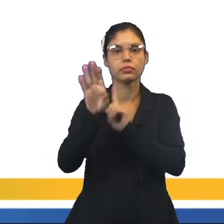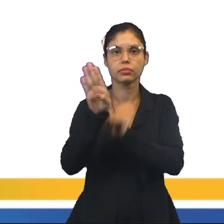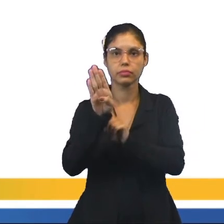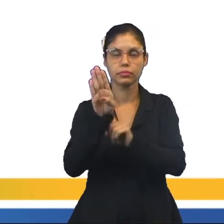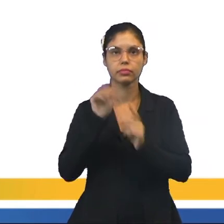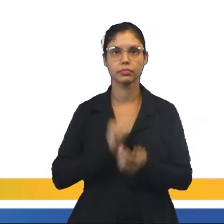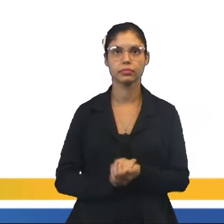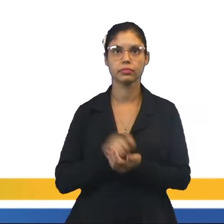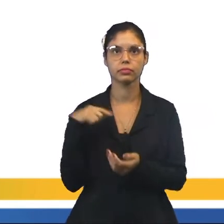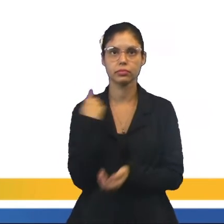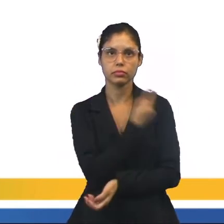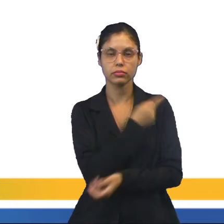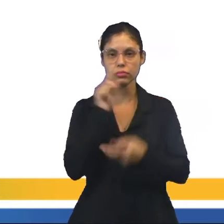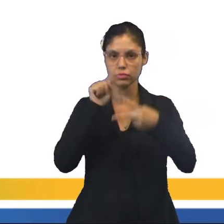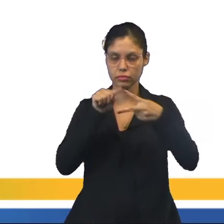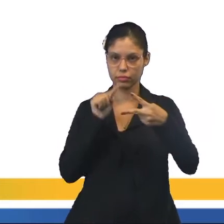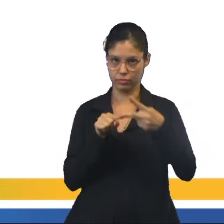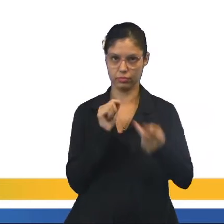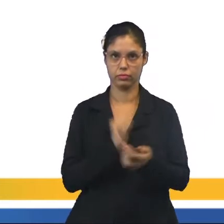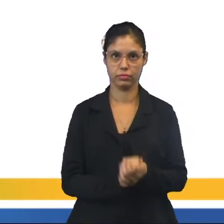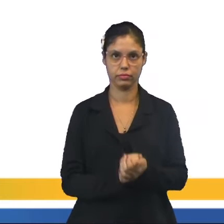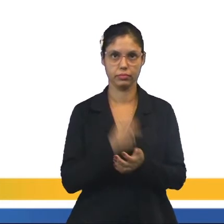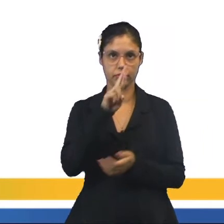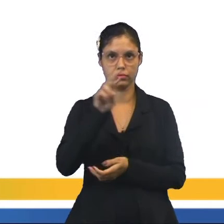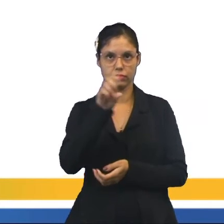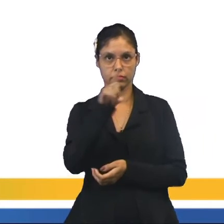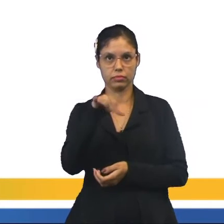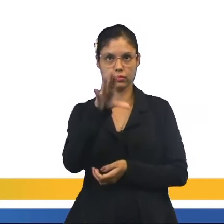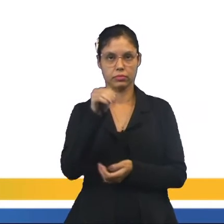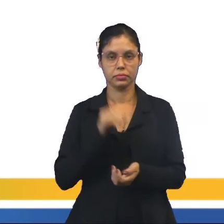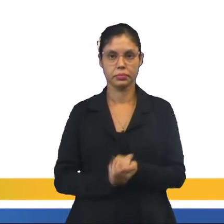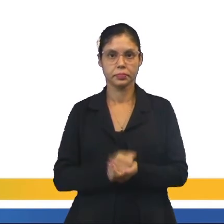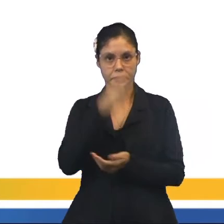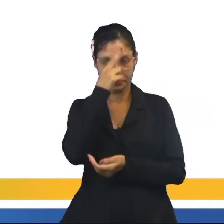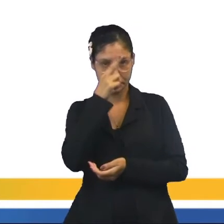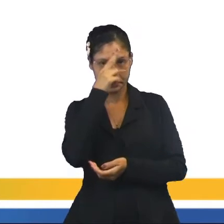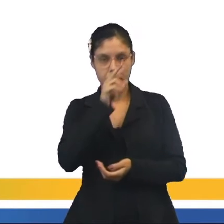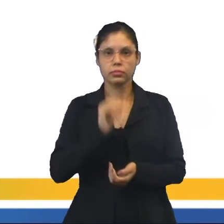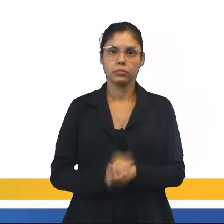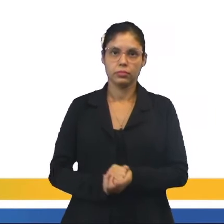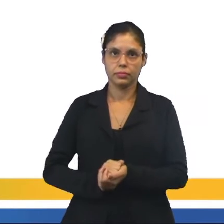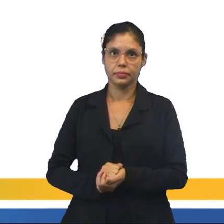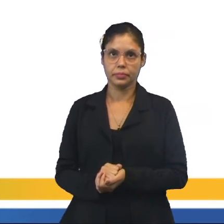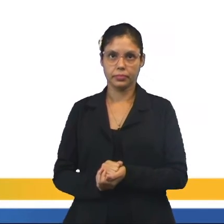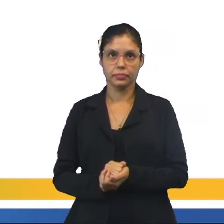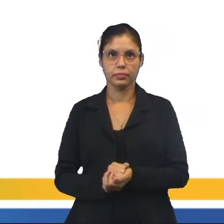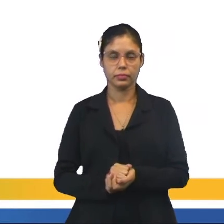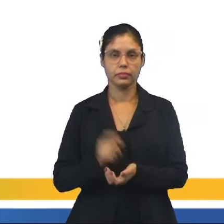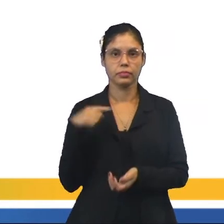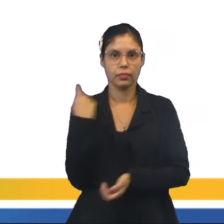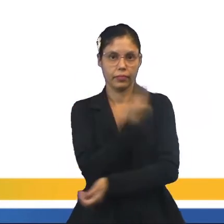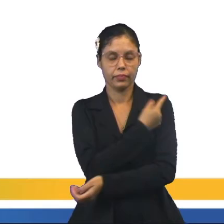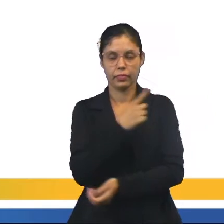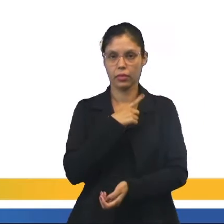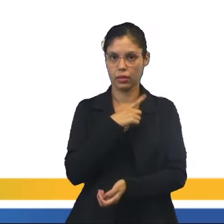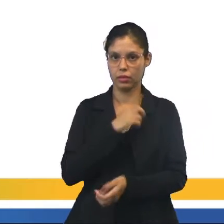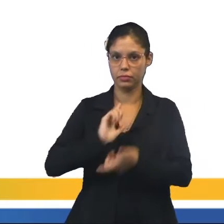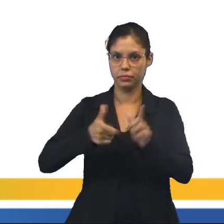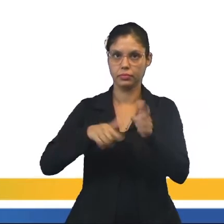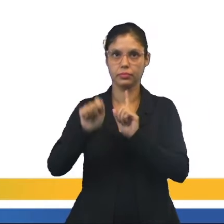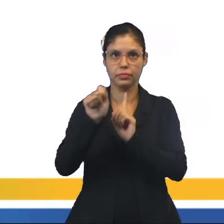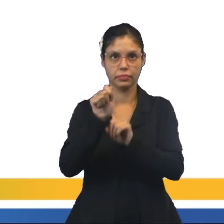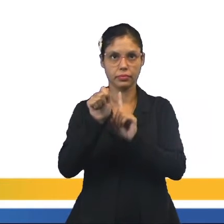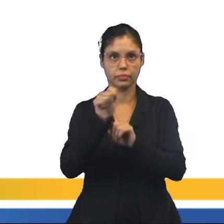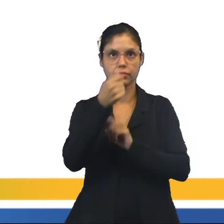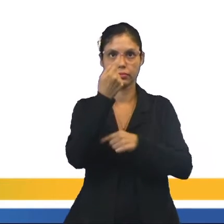a letra B. Nós temos duas razões. Lembrando que nós temos aí na letra A